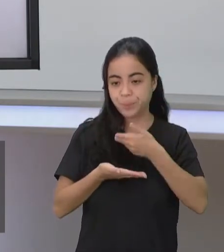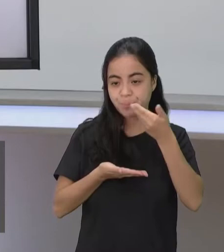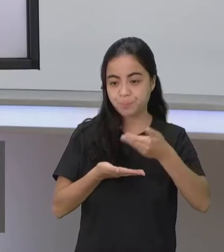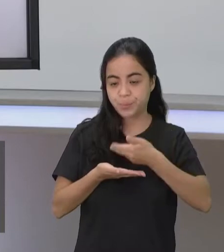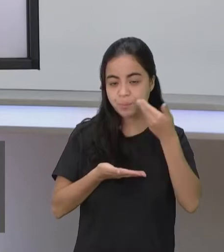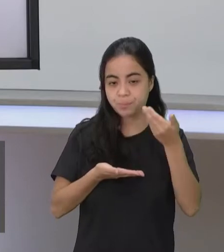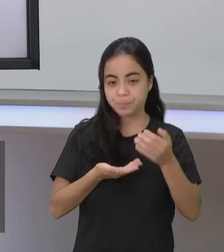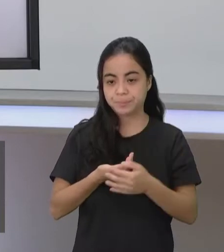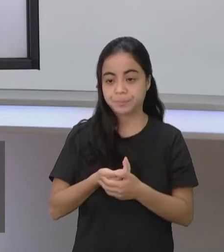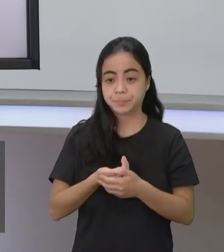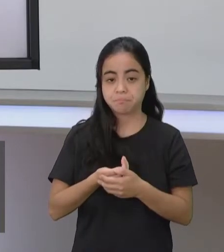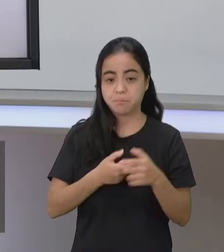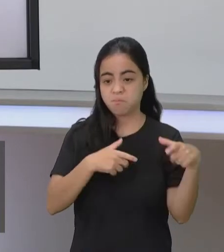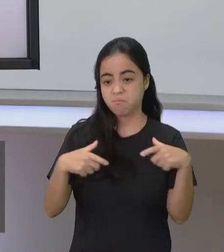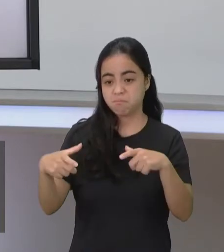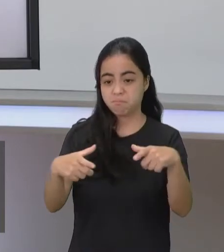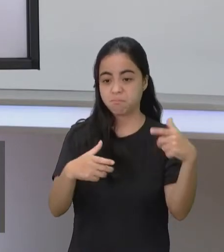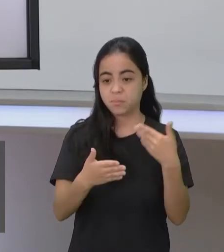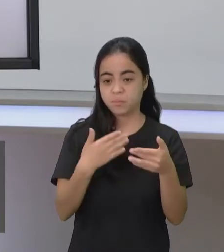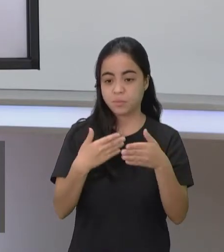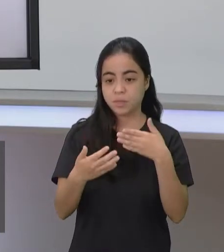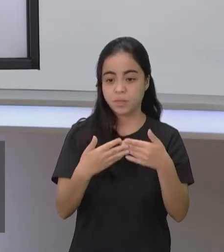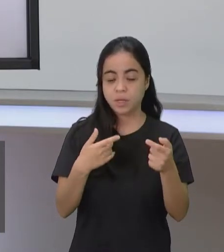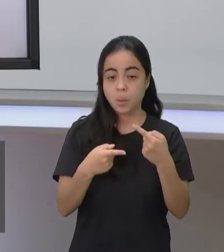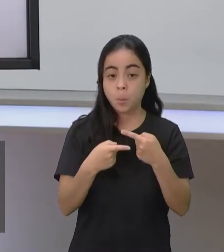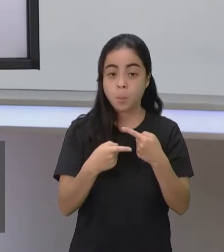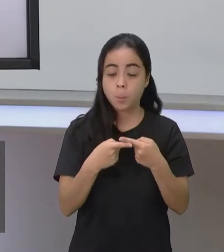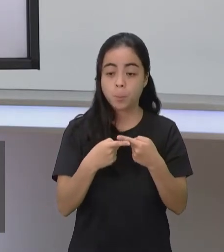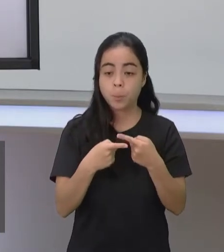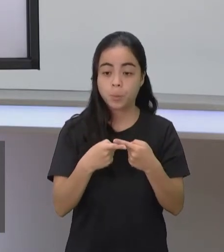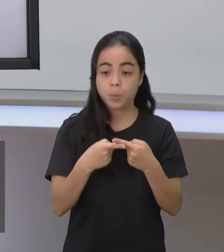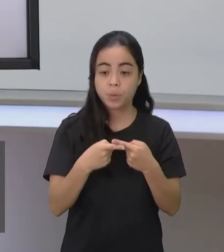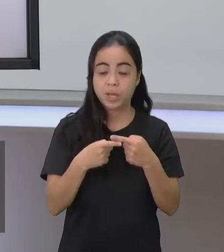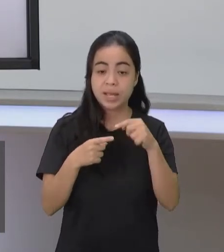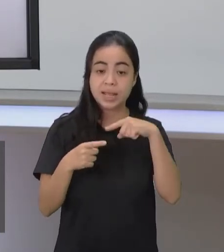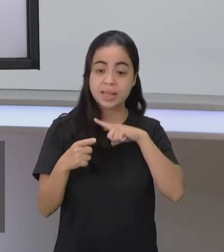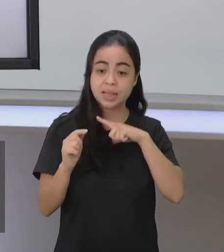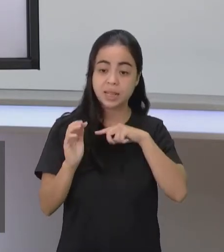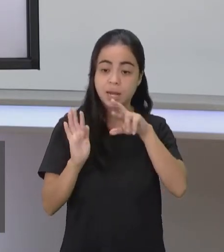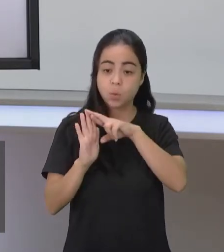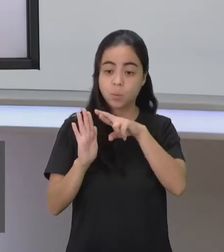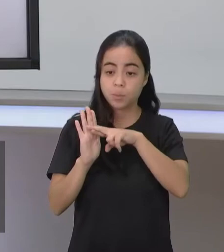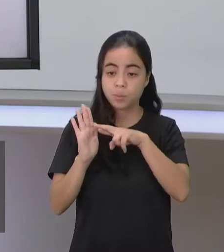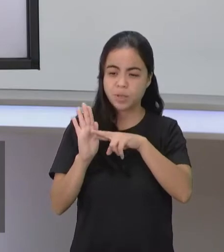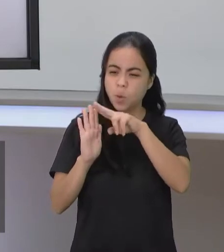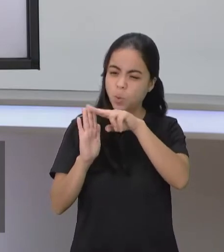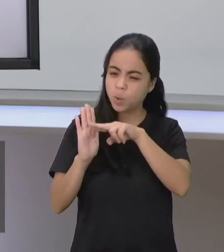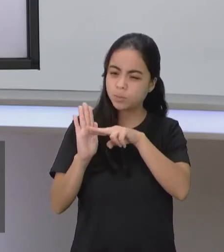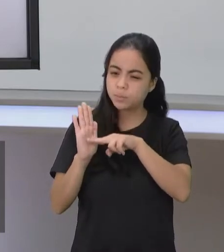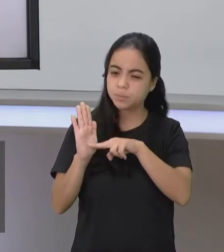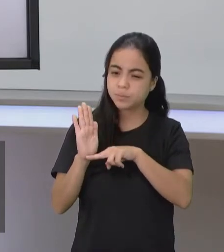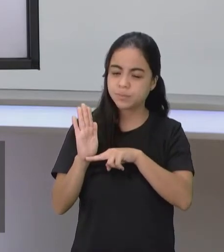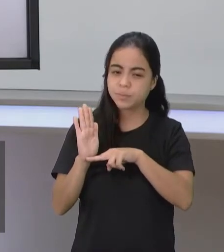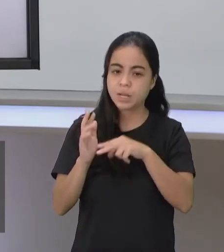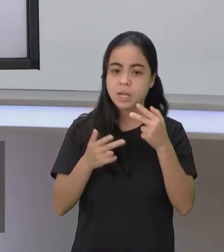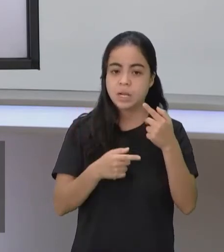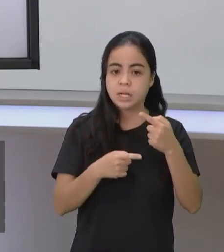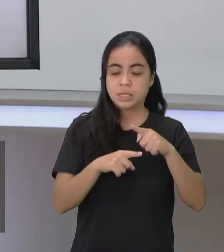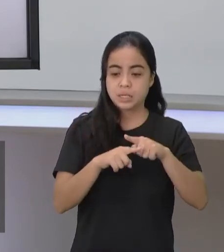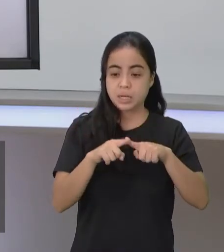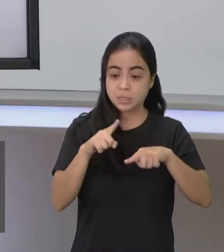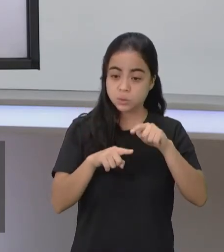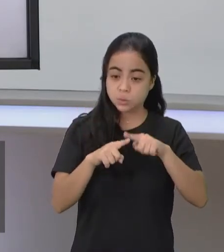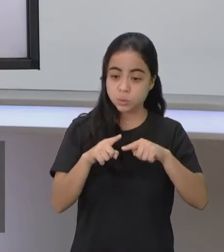aula, onde ele estivesse. Porque justamente essa questão da gente ter o planejamento, das coisas existirem antes da nossa